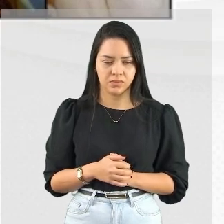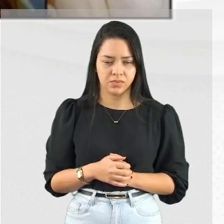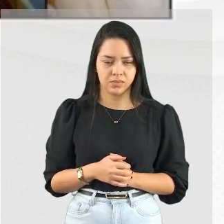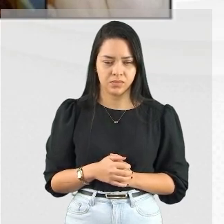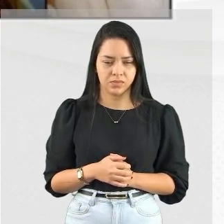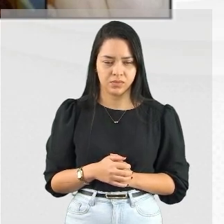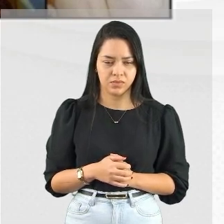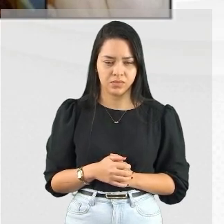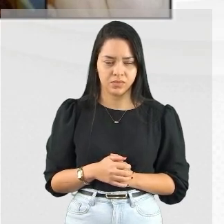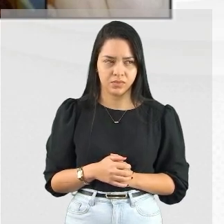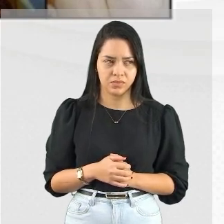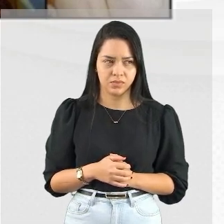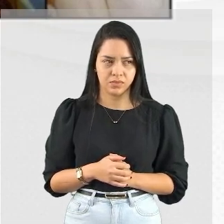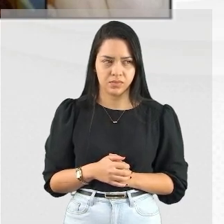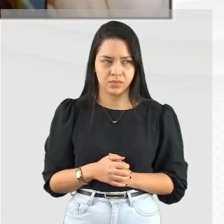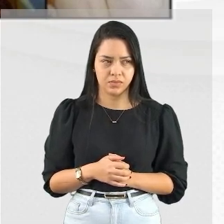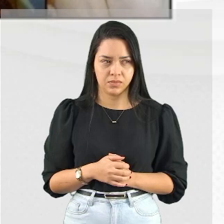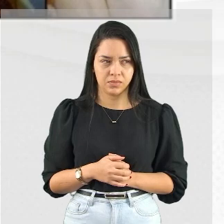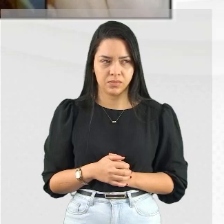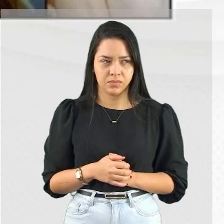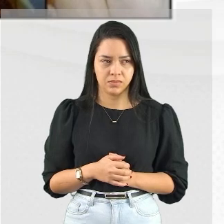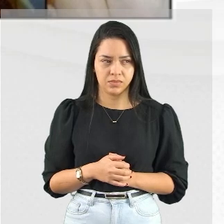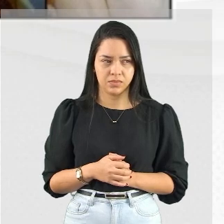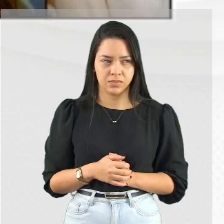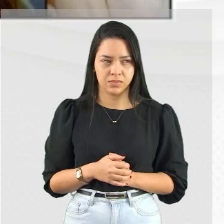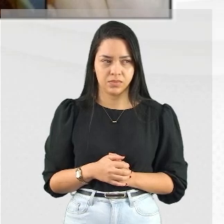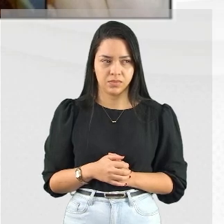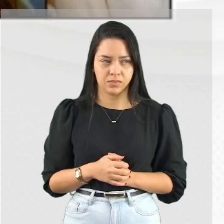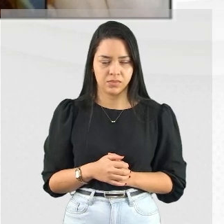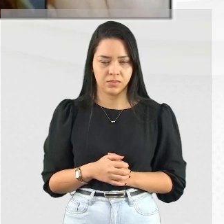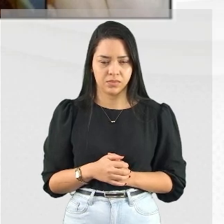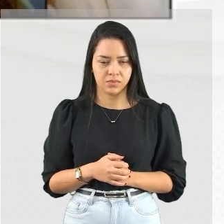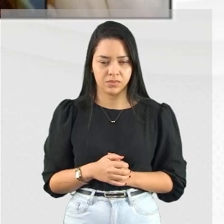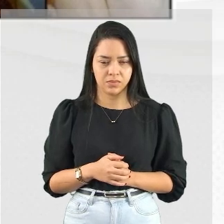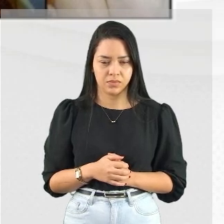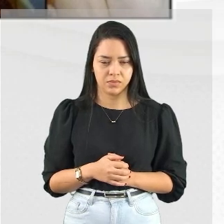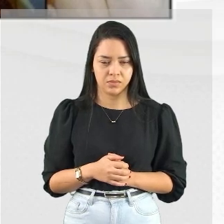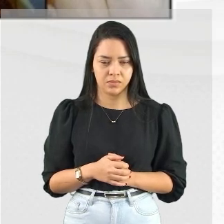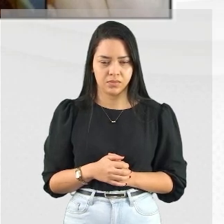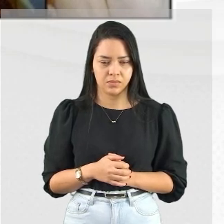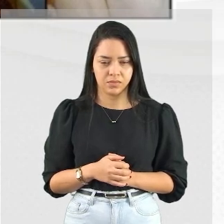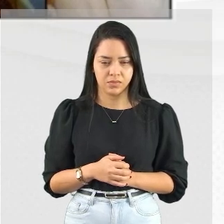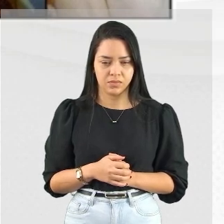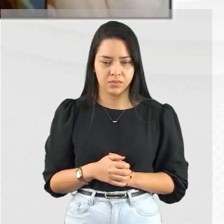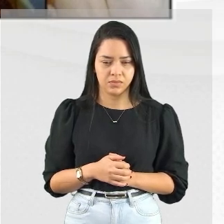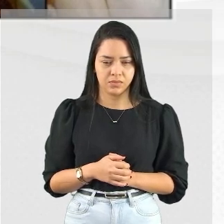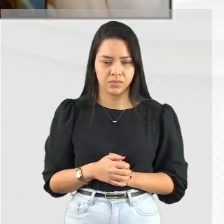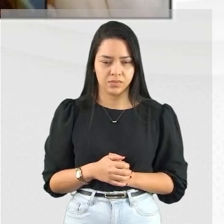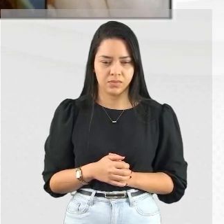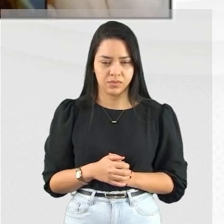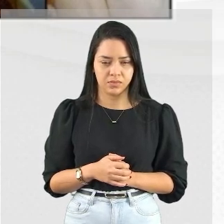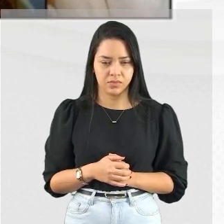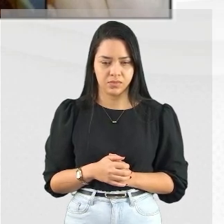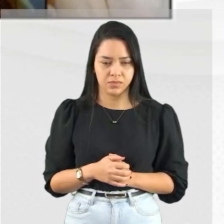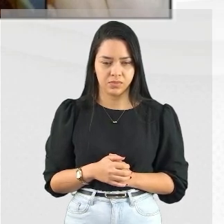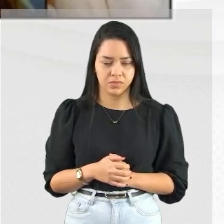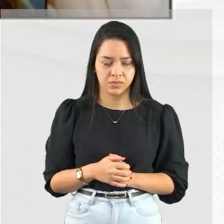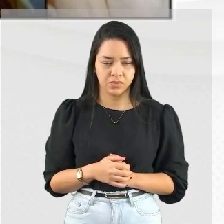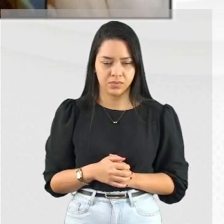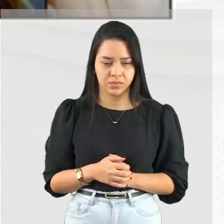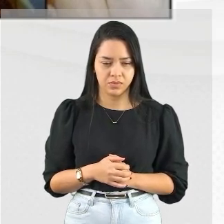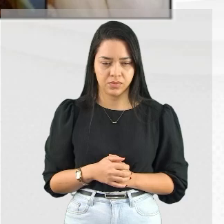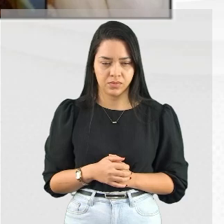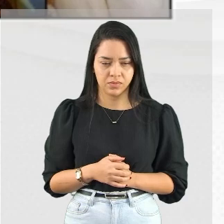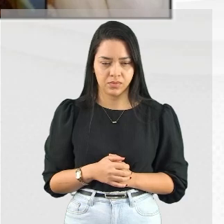Bzão, Bzinho. Tenho Azão, Azinho, Bzinho, Bzinho. Para a terceira